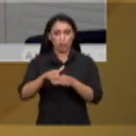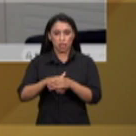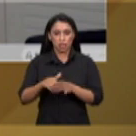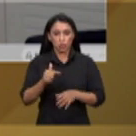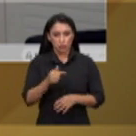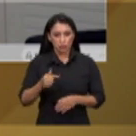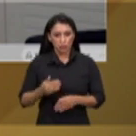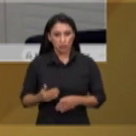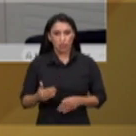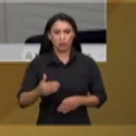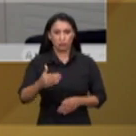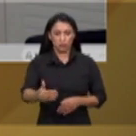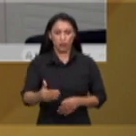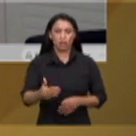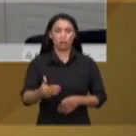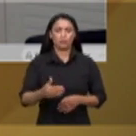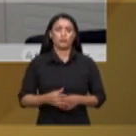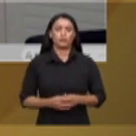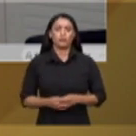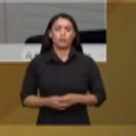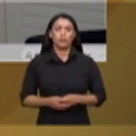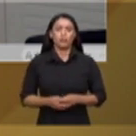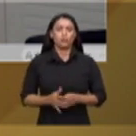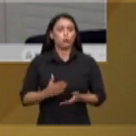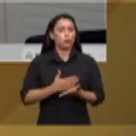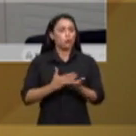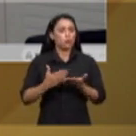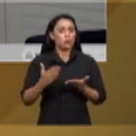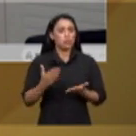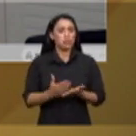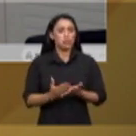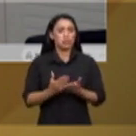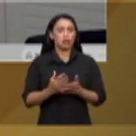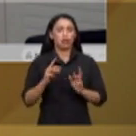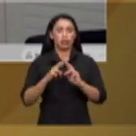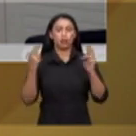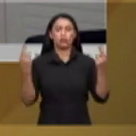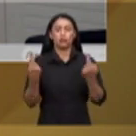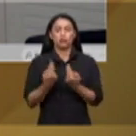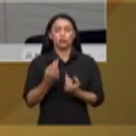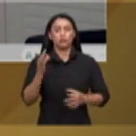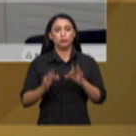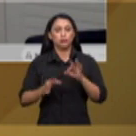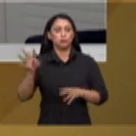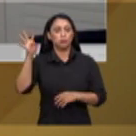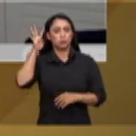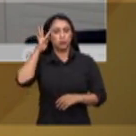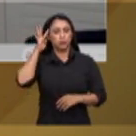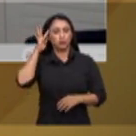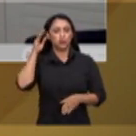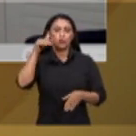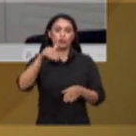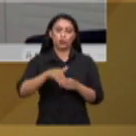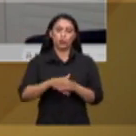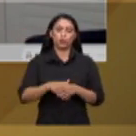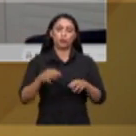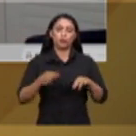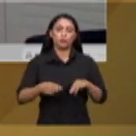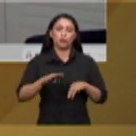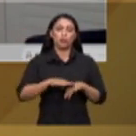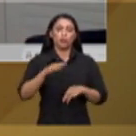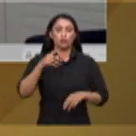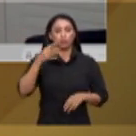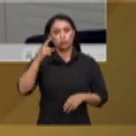a primeira parte da sessão de quarta-feira, com voto do ministro Gilmar Mendes e dos